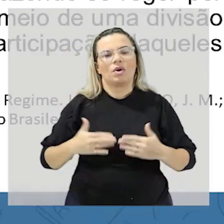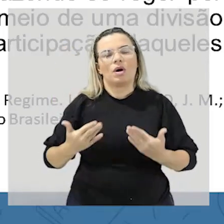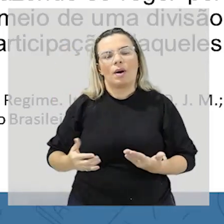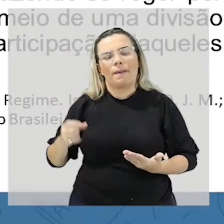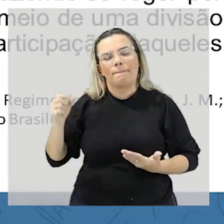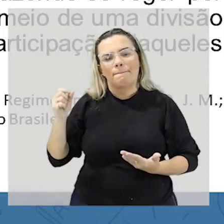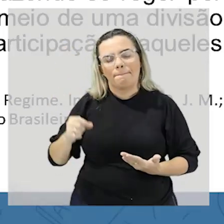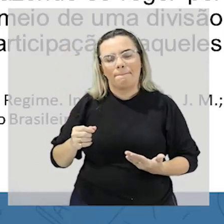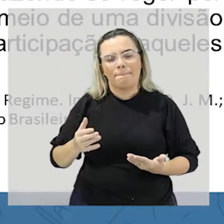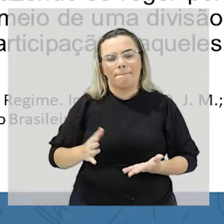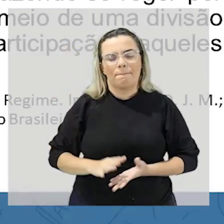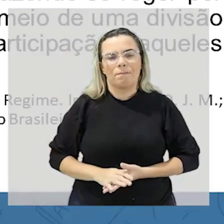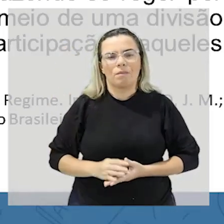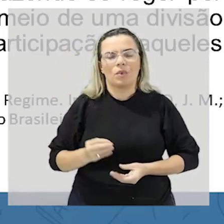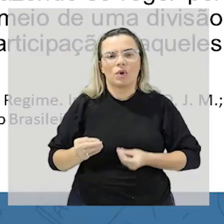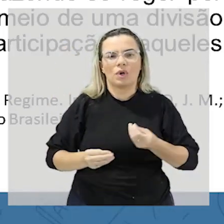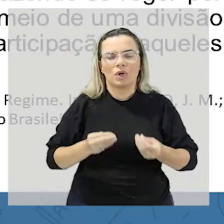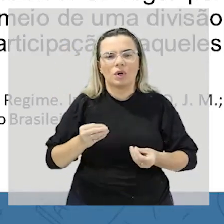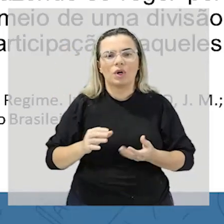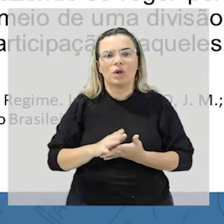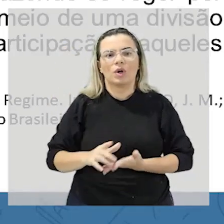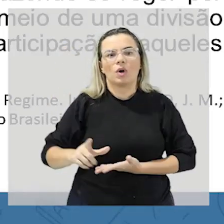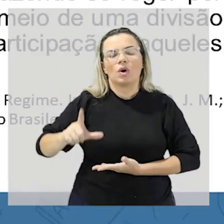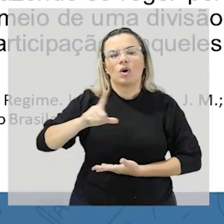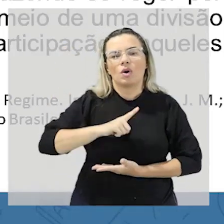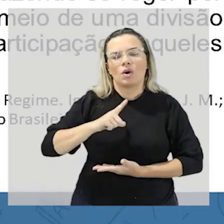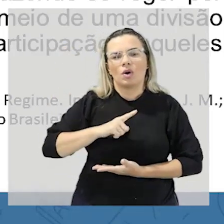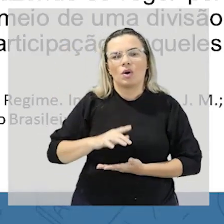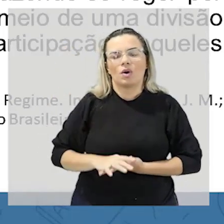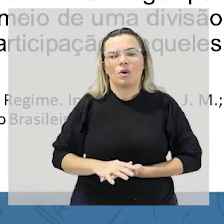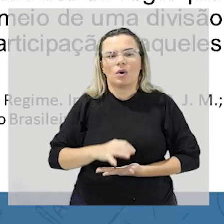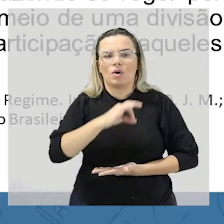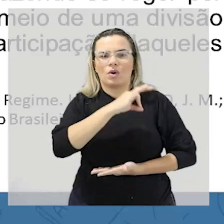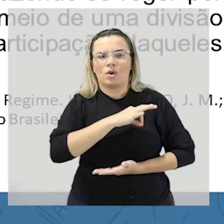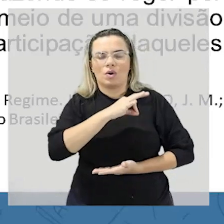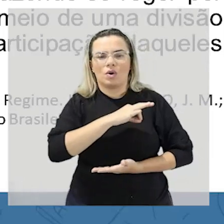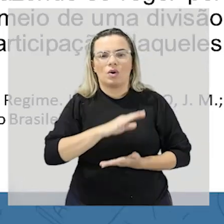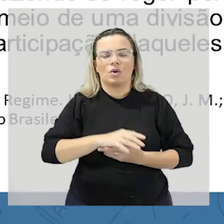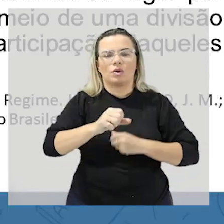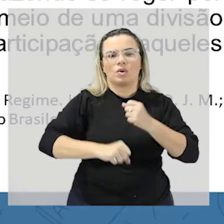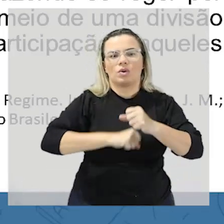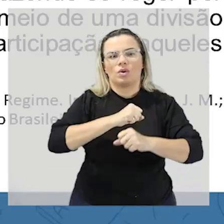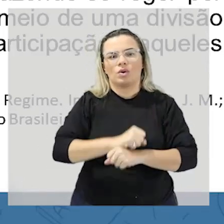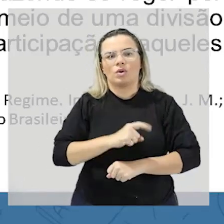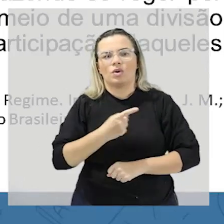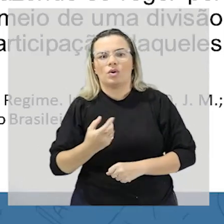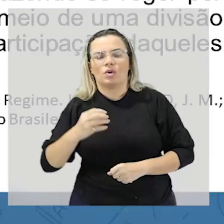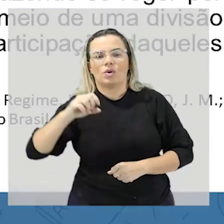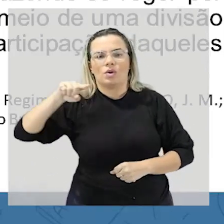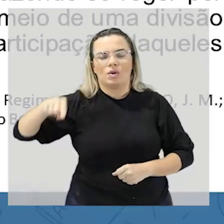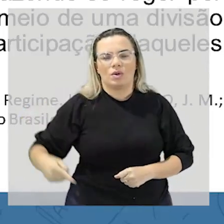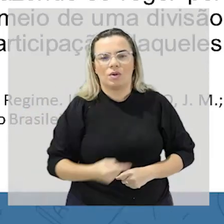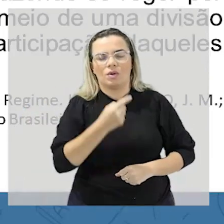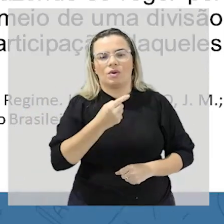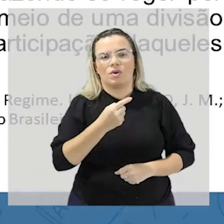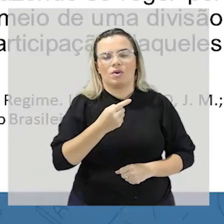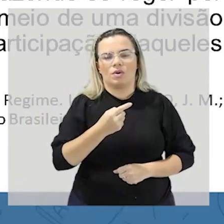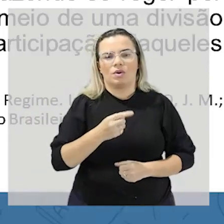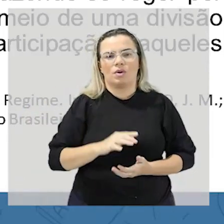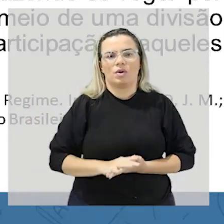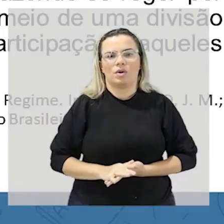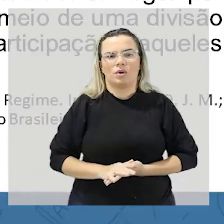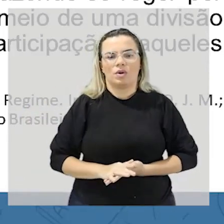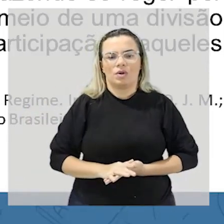daqueles considerados cidadãos como os que tinham renda, por exemplo, anual de 100 mil réis por mês,